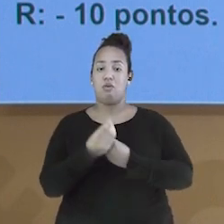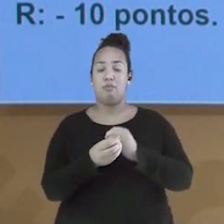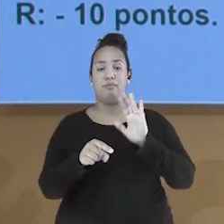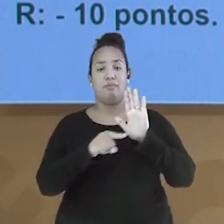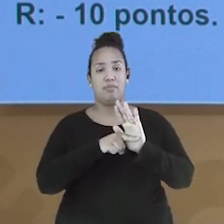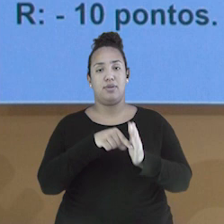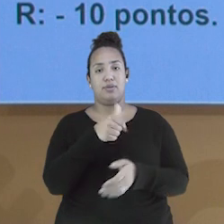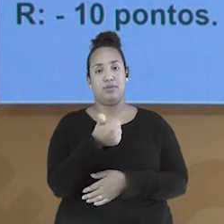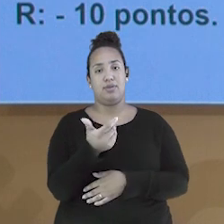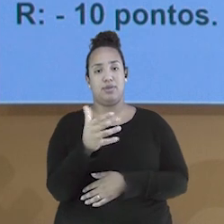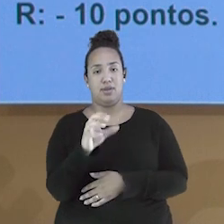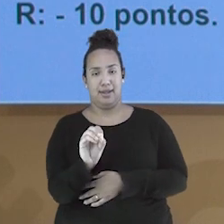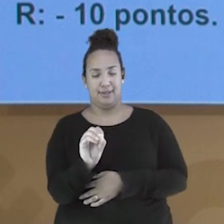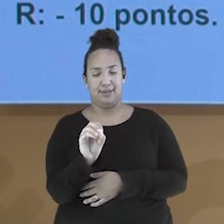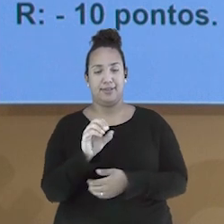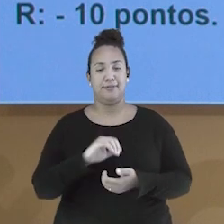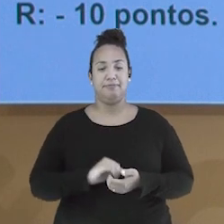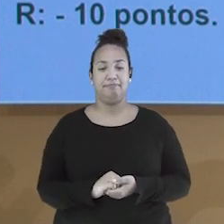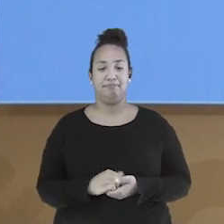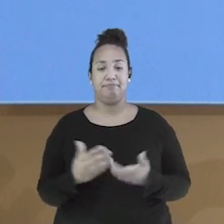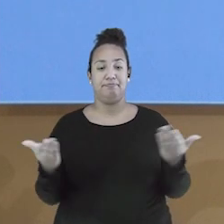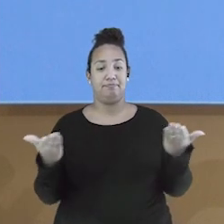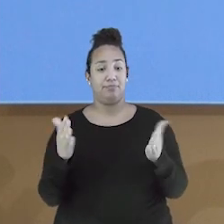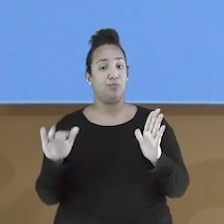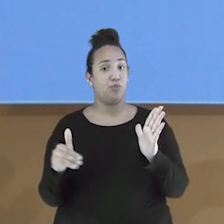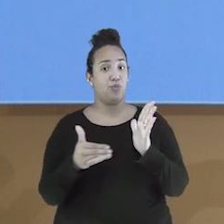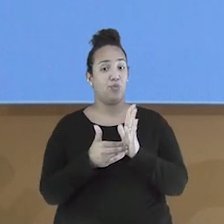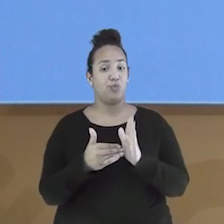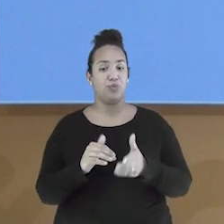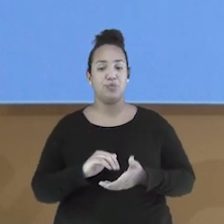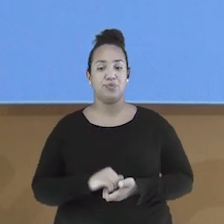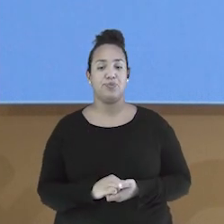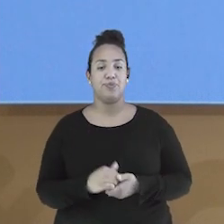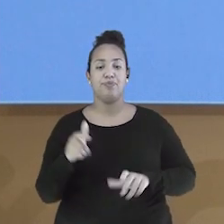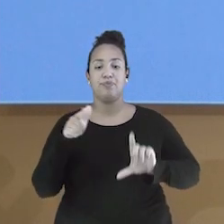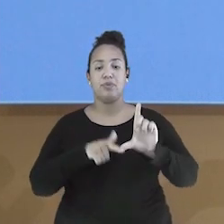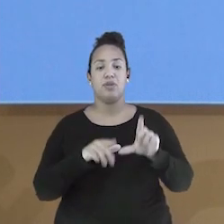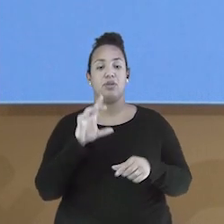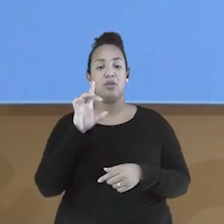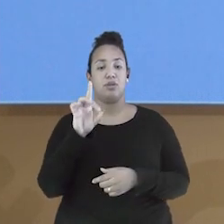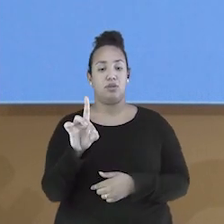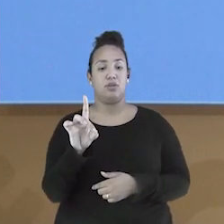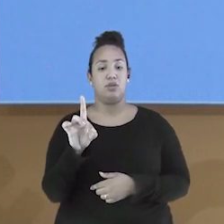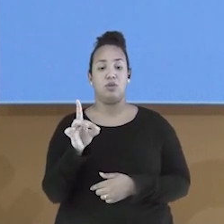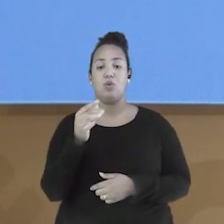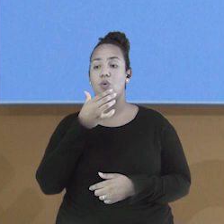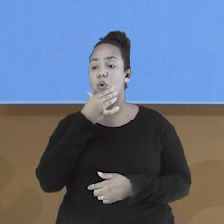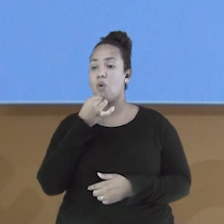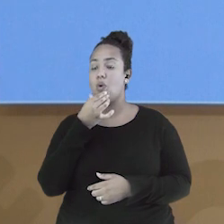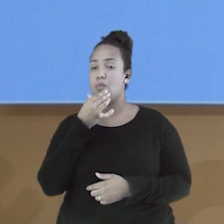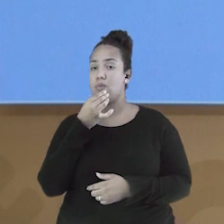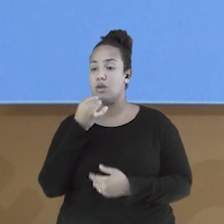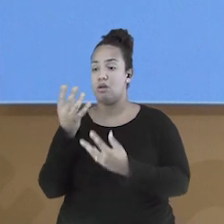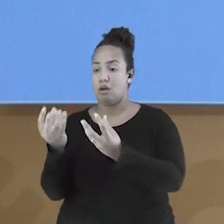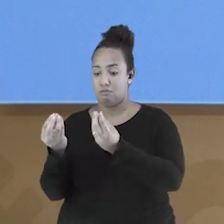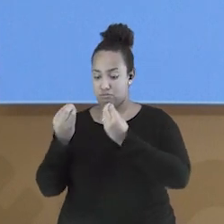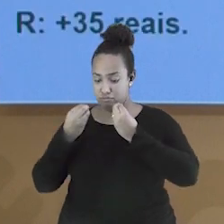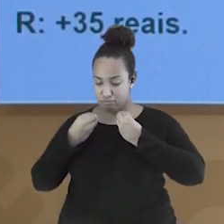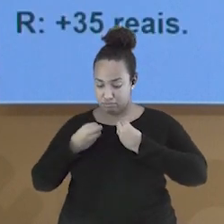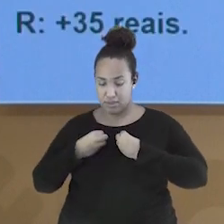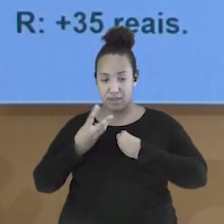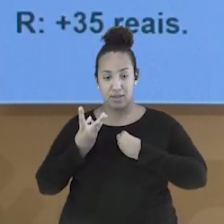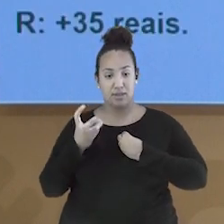10 pontos. Agora, o último exemplo. Letra D. José ganhou R$ 35 de sua